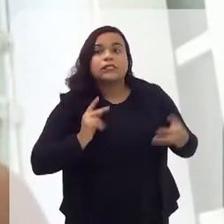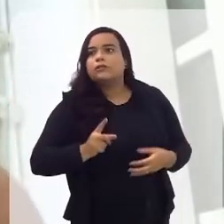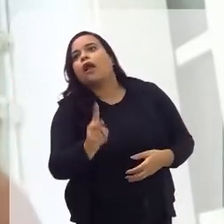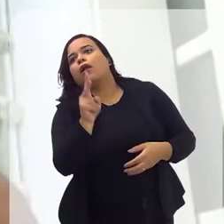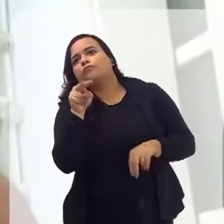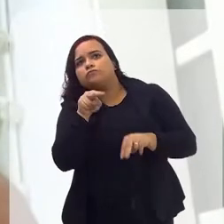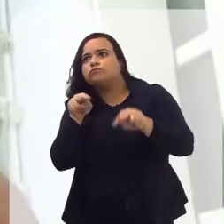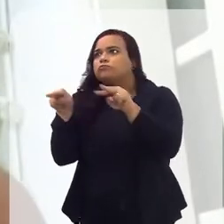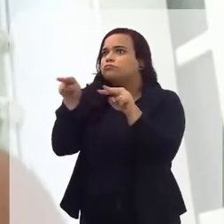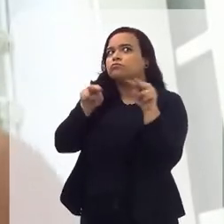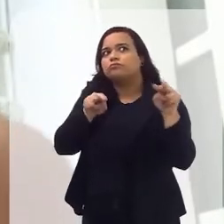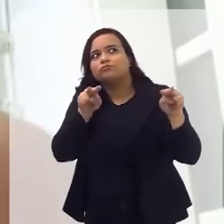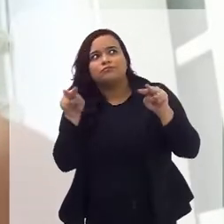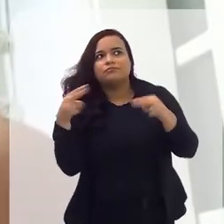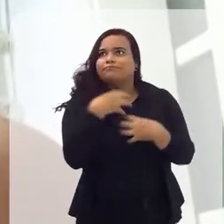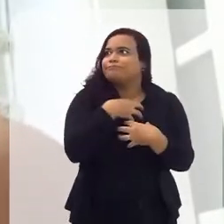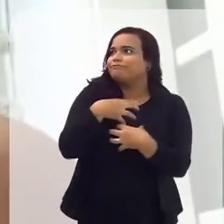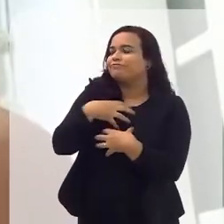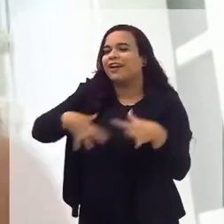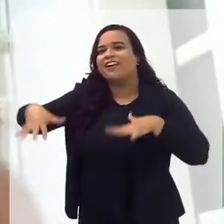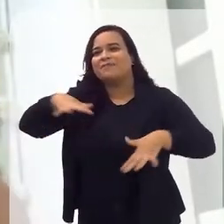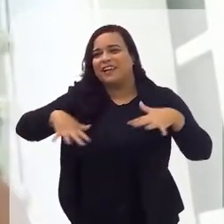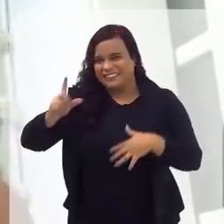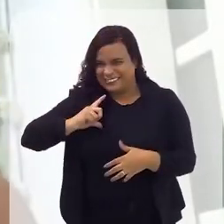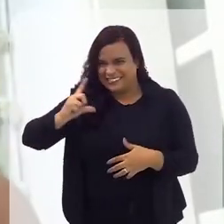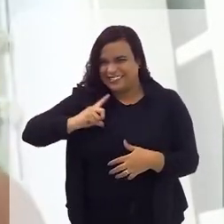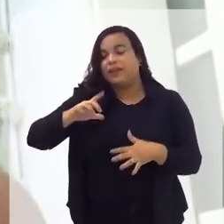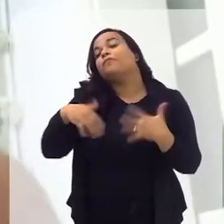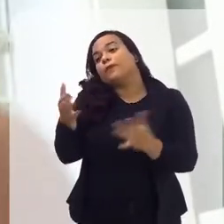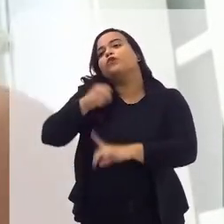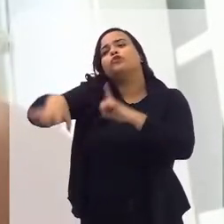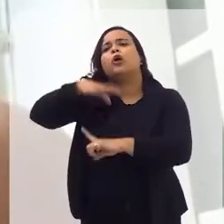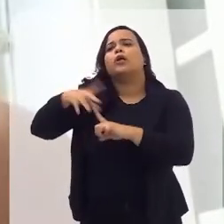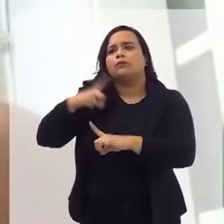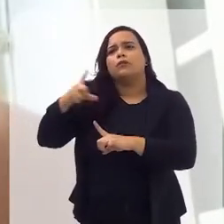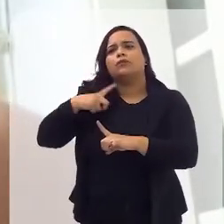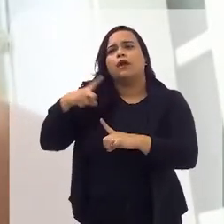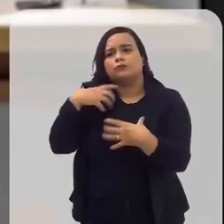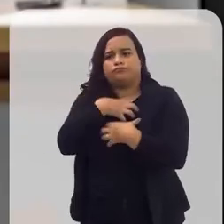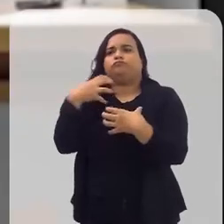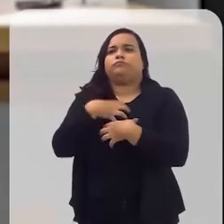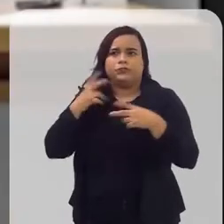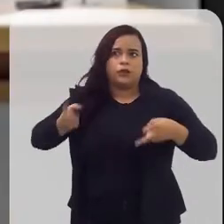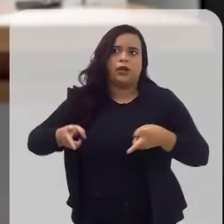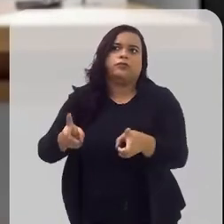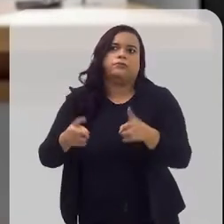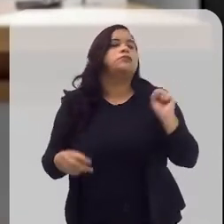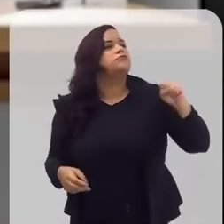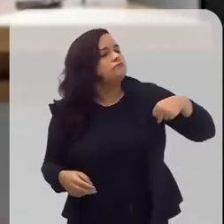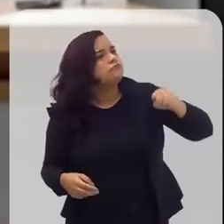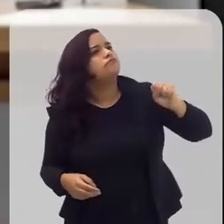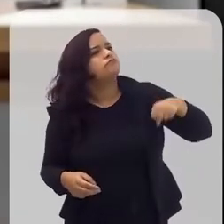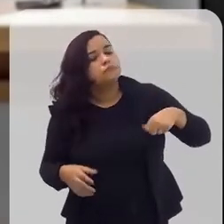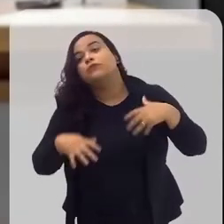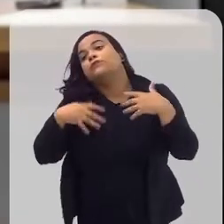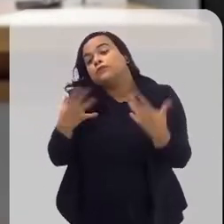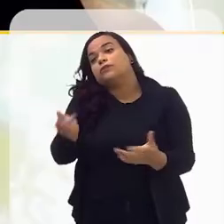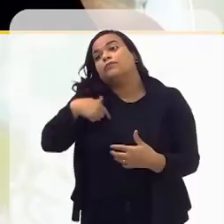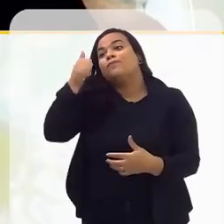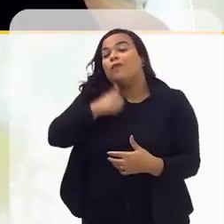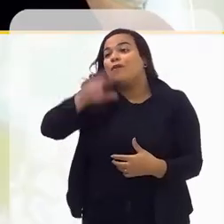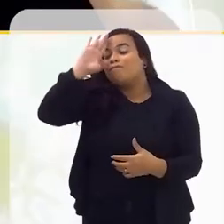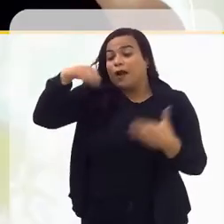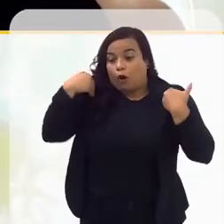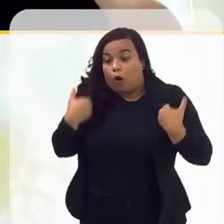Nós estamos sempre de alguma forma sendo impactados pelo ambiente que a gente vive, né? Pela sociedade que a gente vive. Sim, sim, E como sim. mulher, né, essa questão